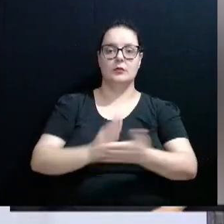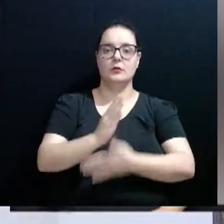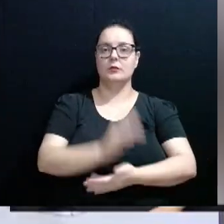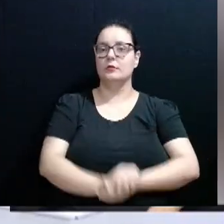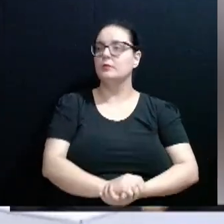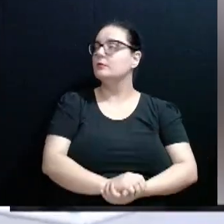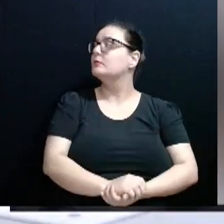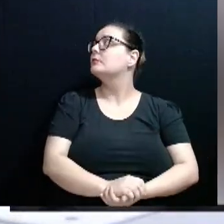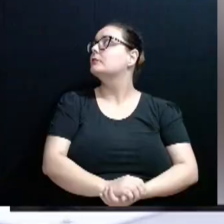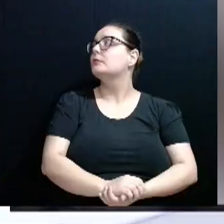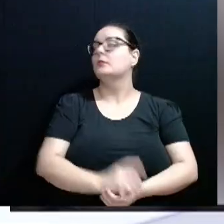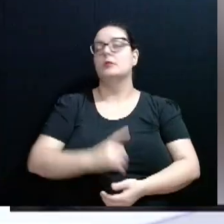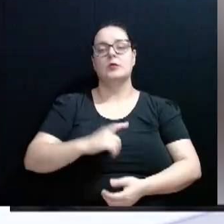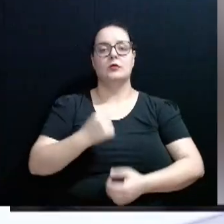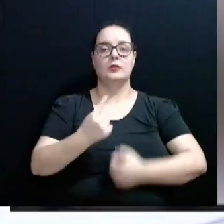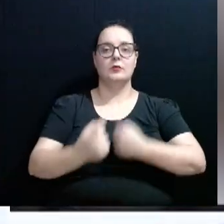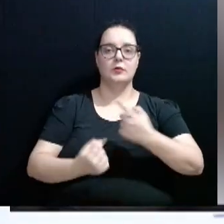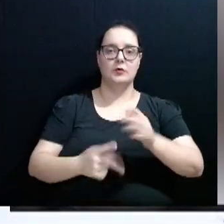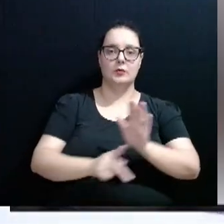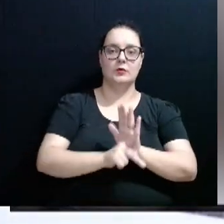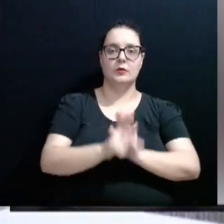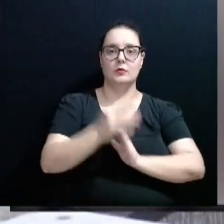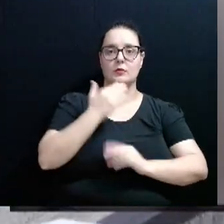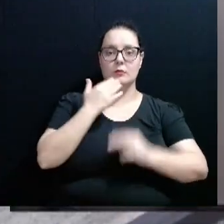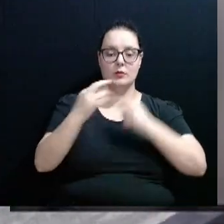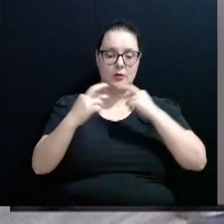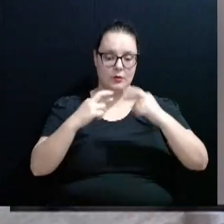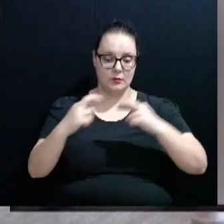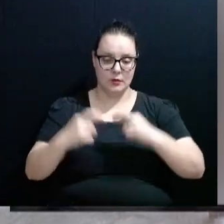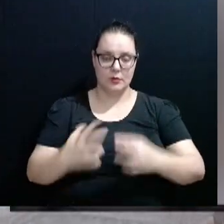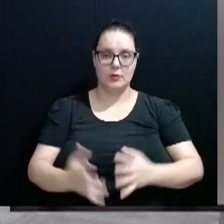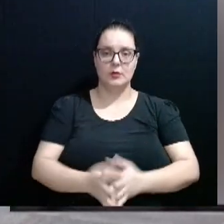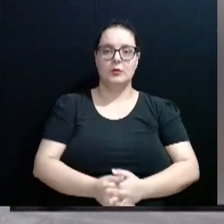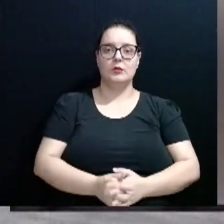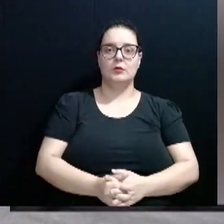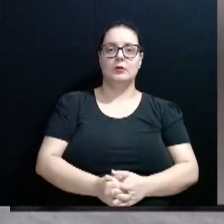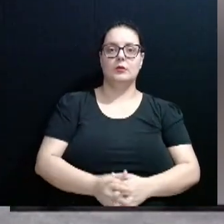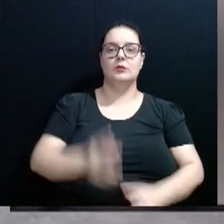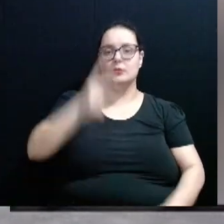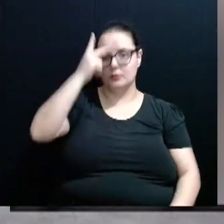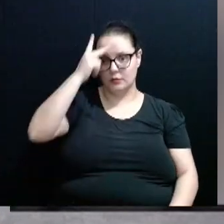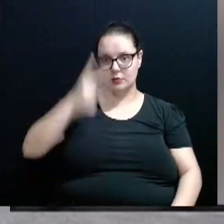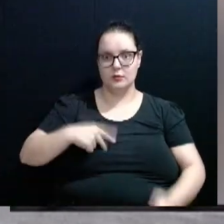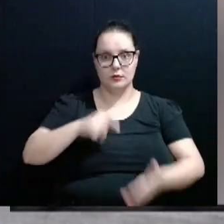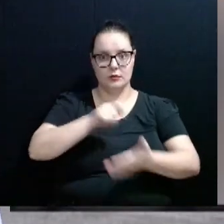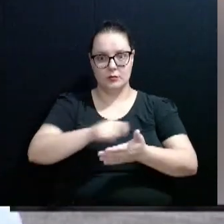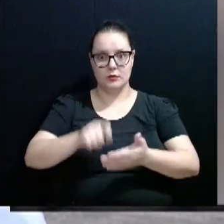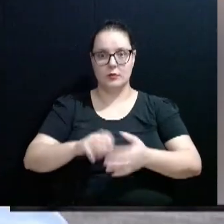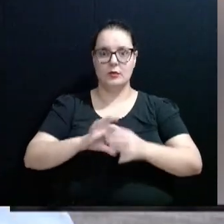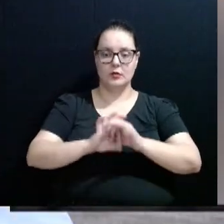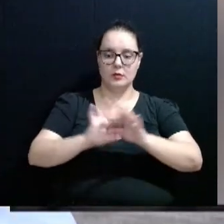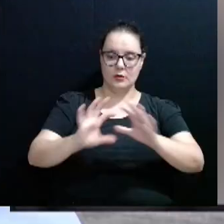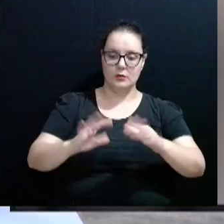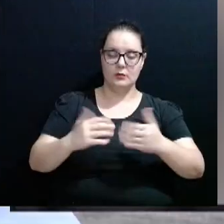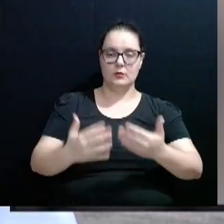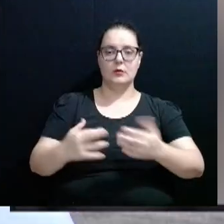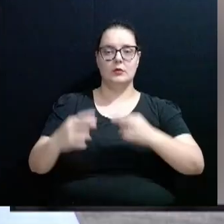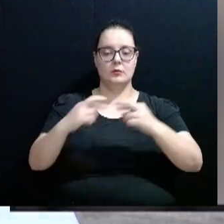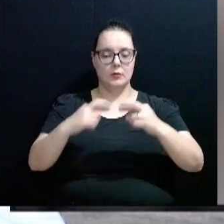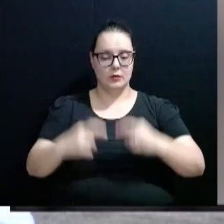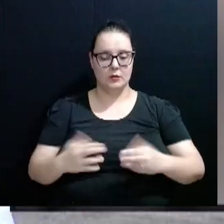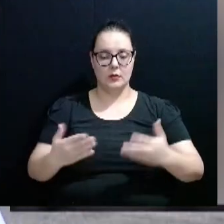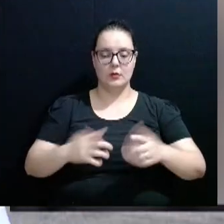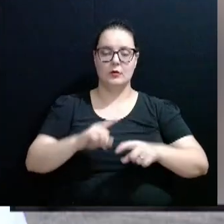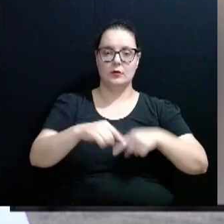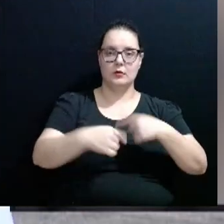alguns projetos com pedido de vistas aí, dos próprios autores, né? Nós concedemos vistas, agora os outros que foram